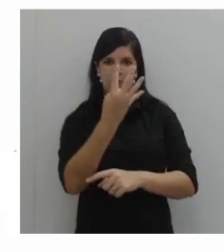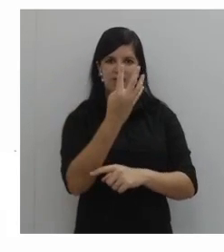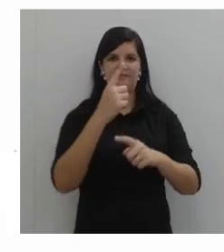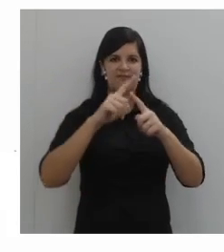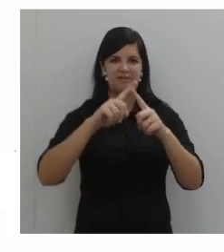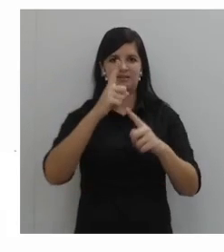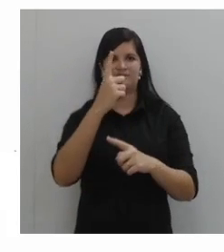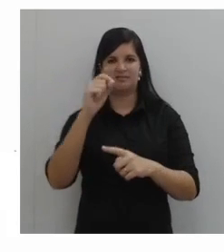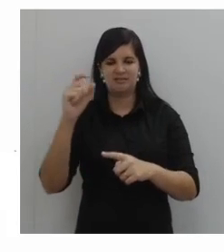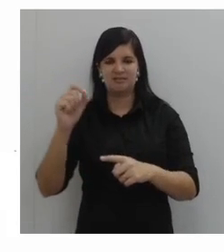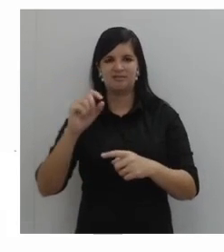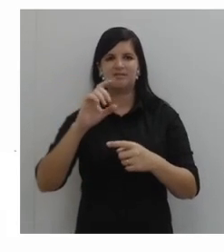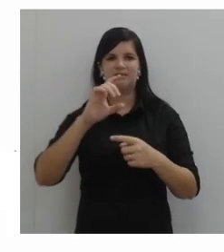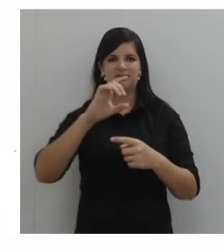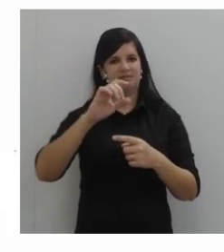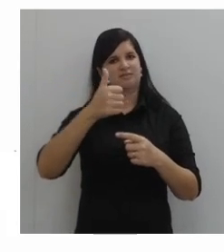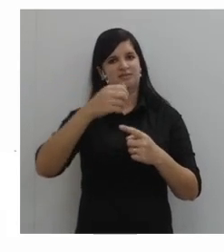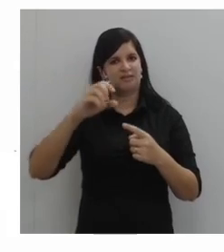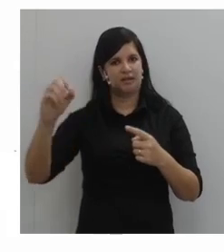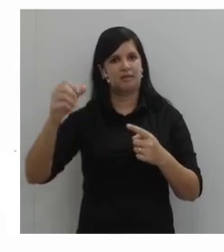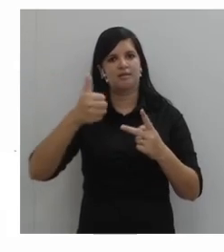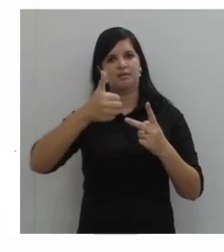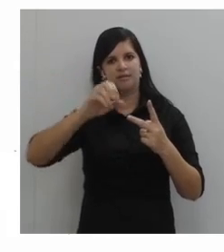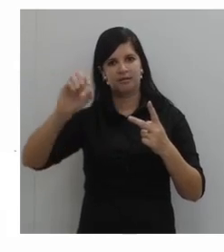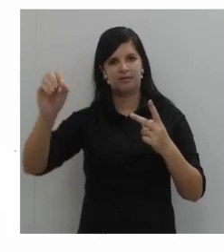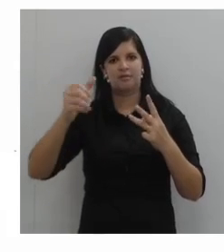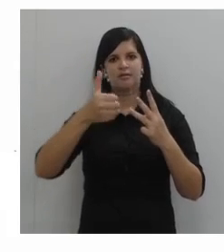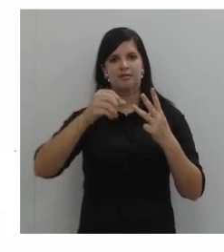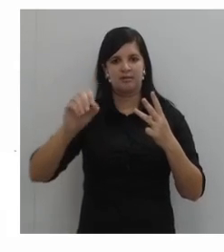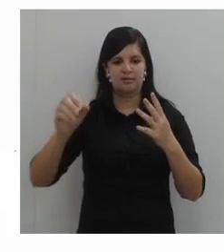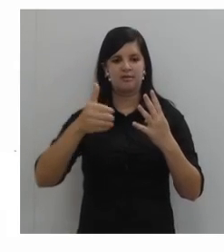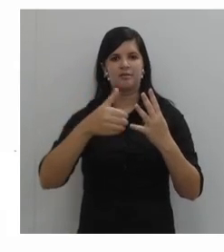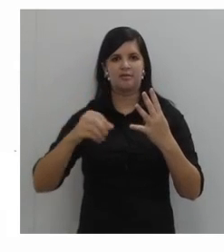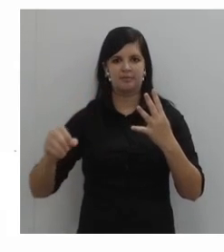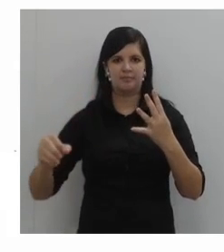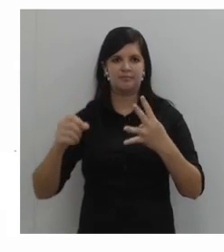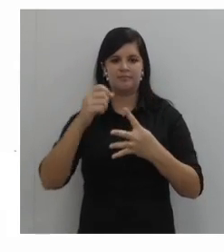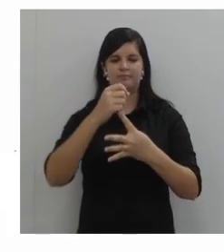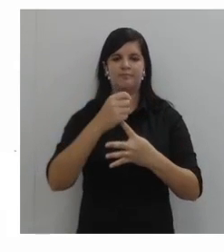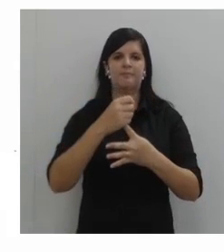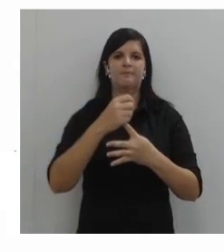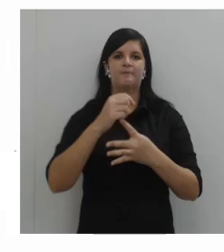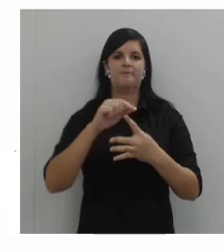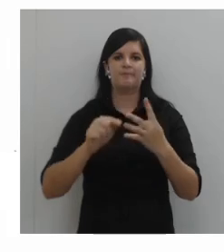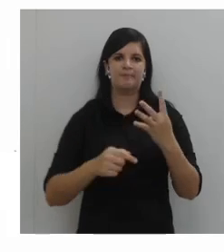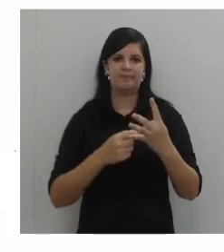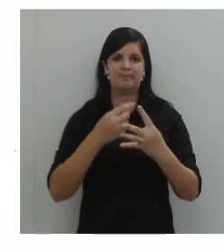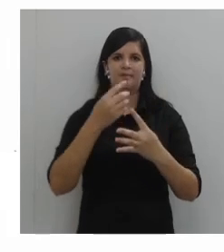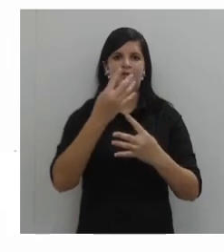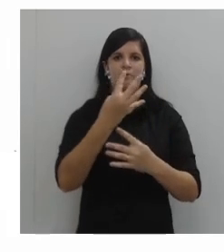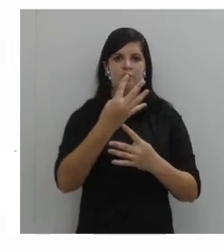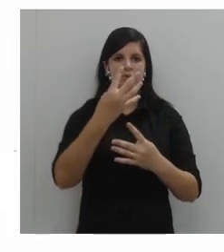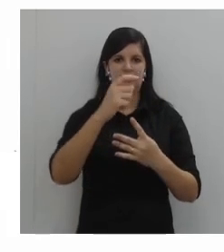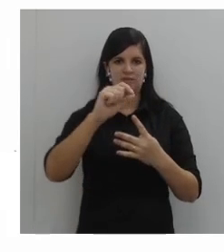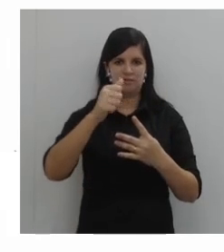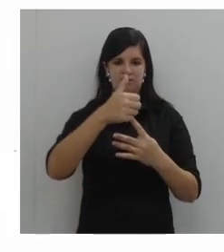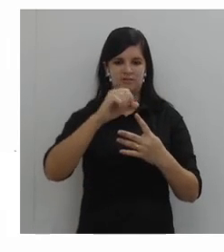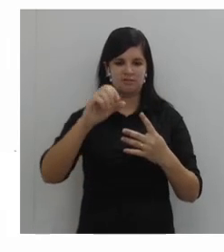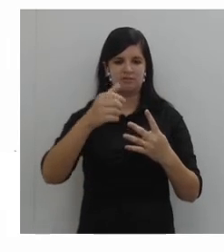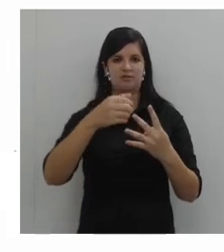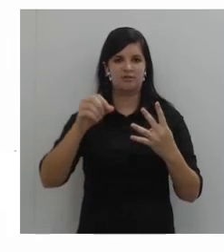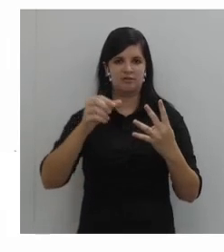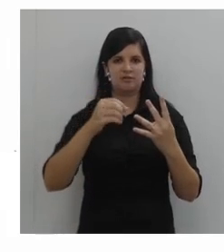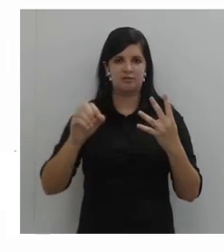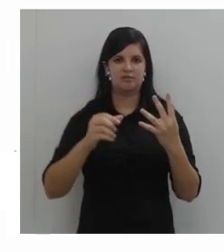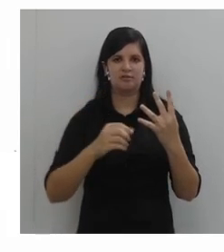cada 100 tem 4,25. Se eu pegar o 100 e dividir por 25, vai dar 4. Então, eu tenho 400. Então, 4